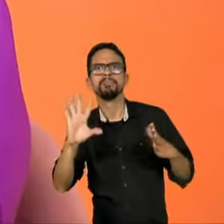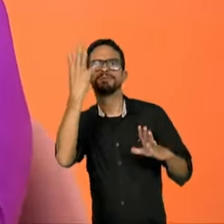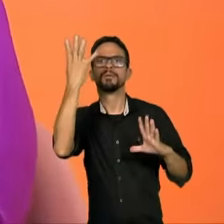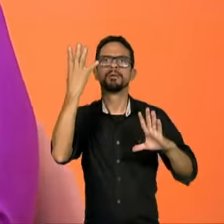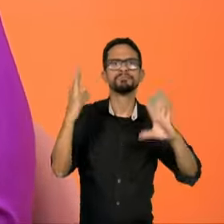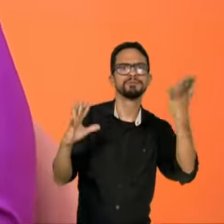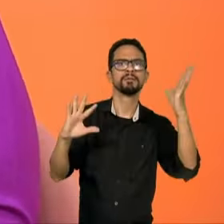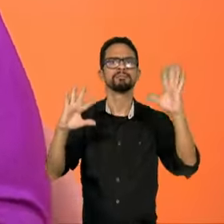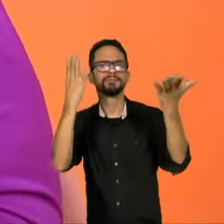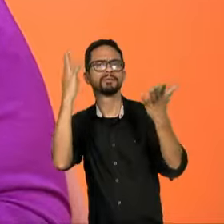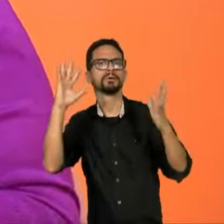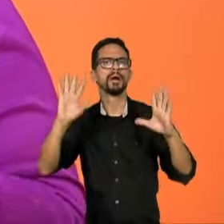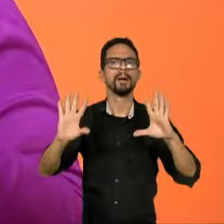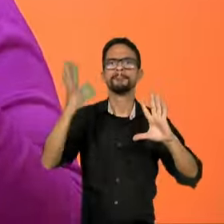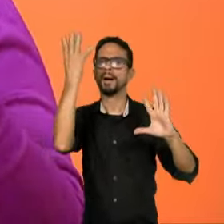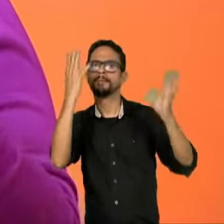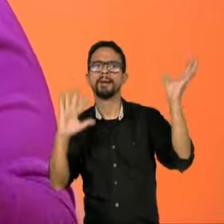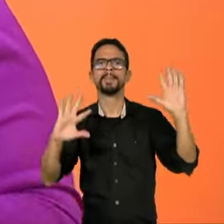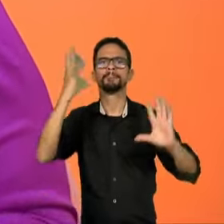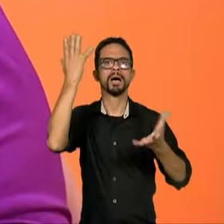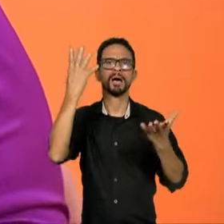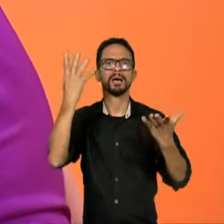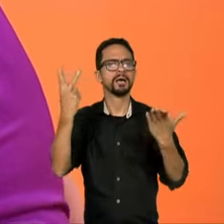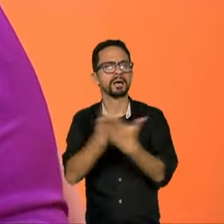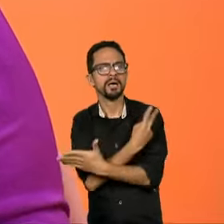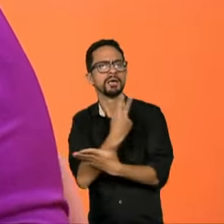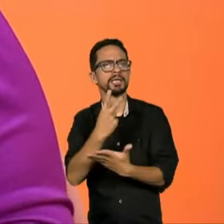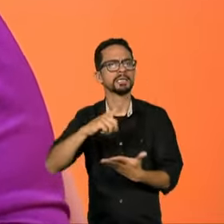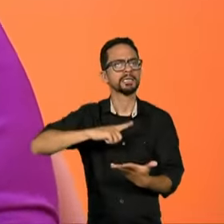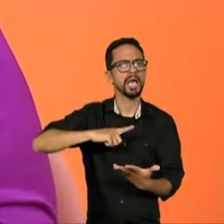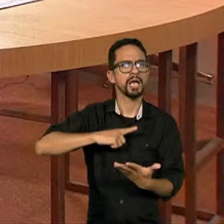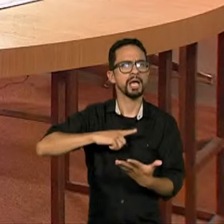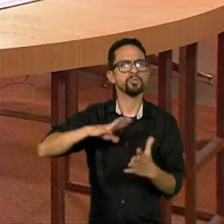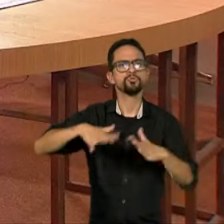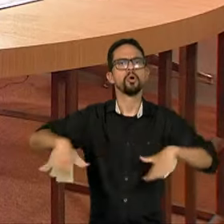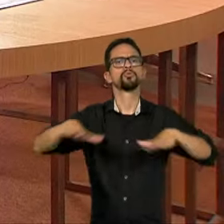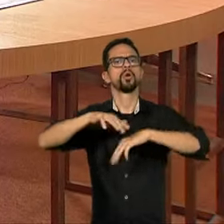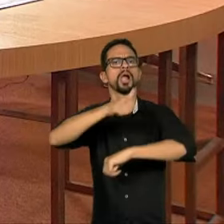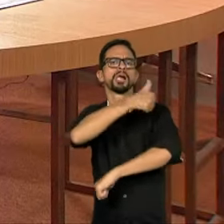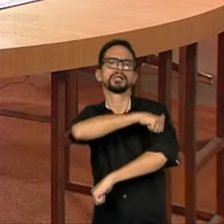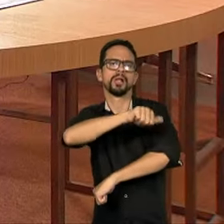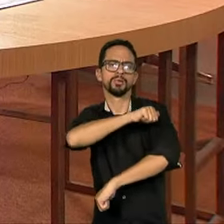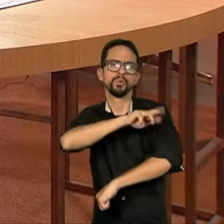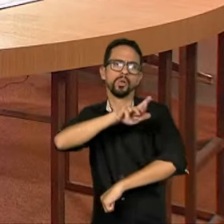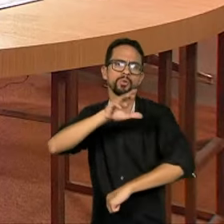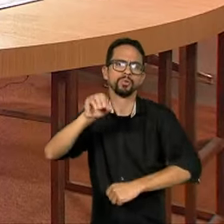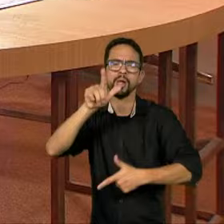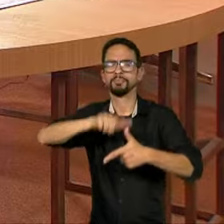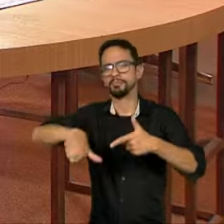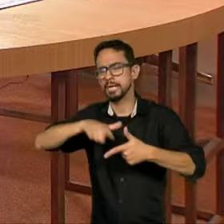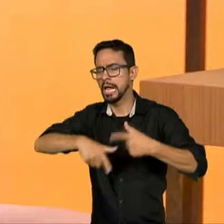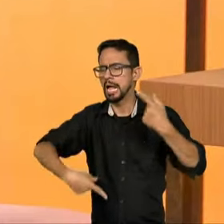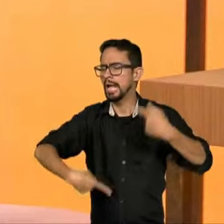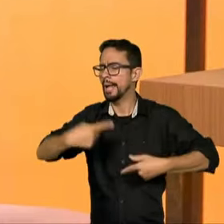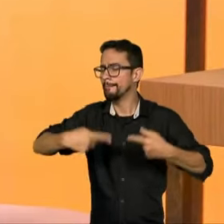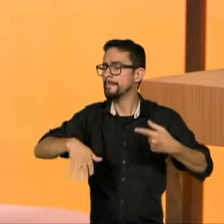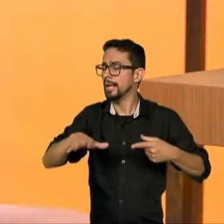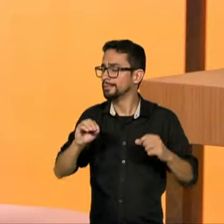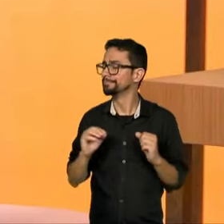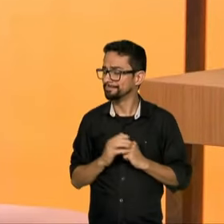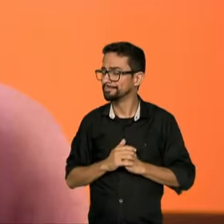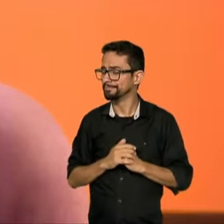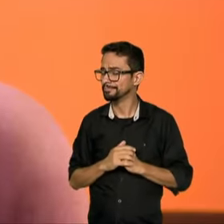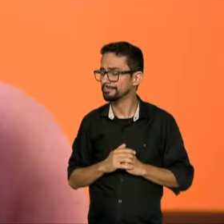Rio, com toda essa demanda pela funcionalidade melhor da macro política no mundo, a